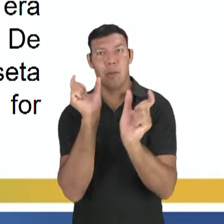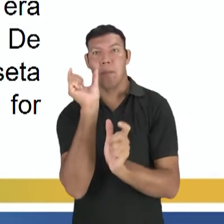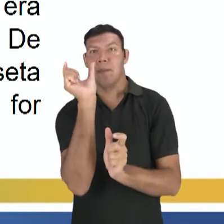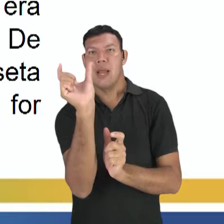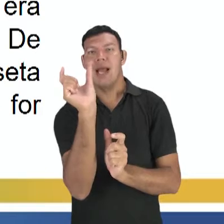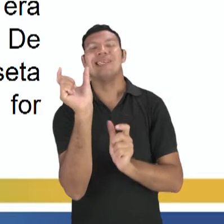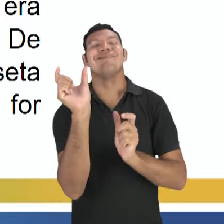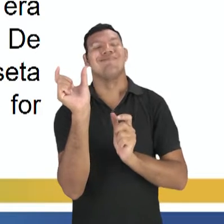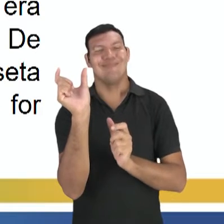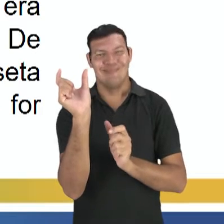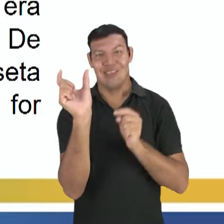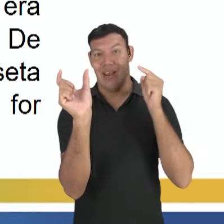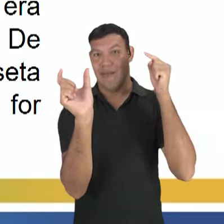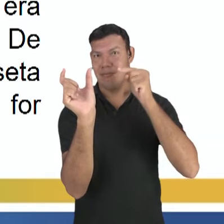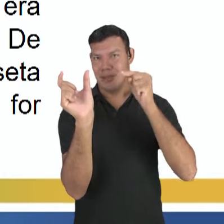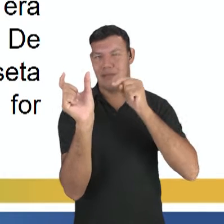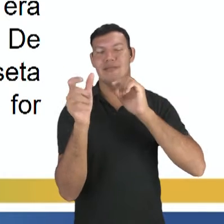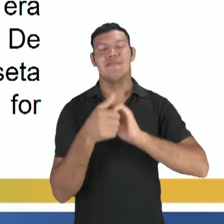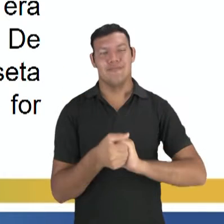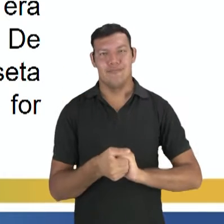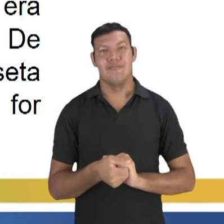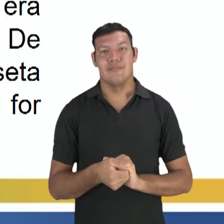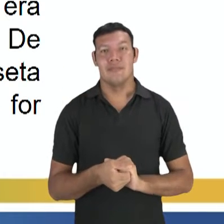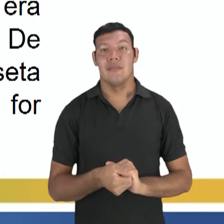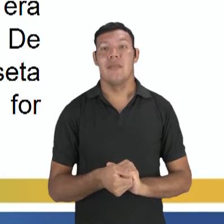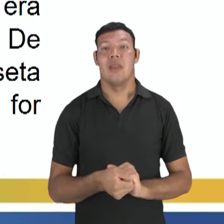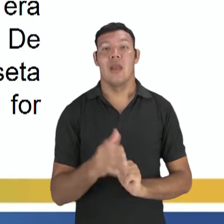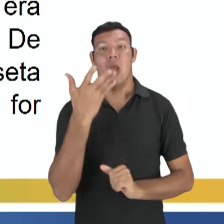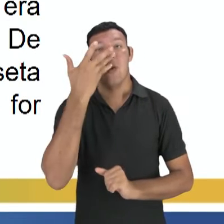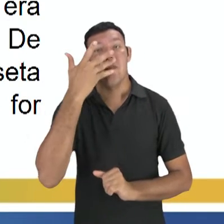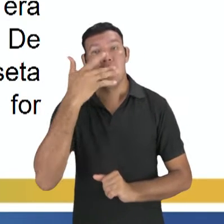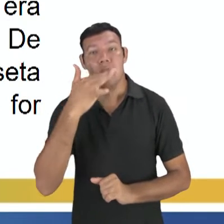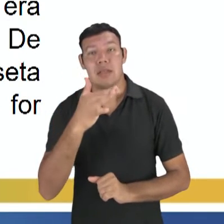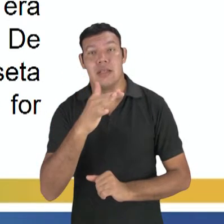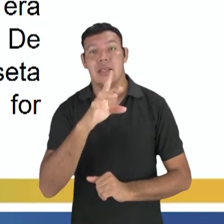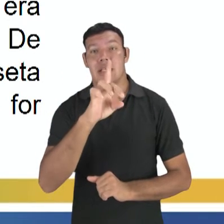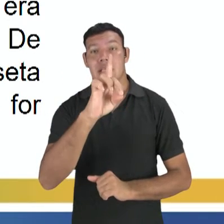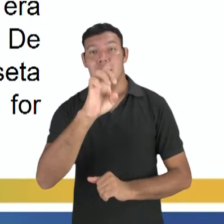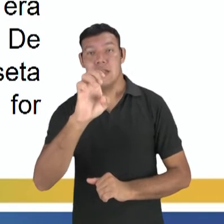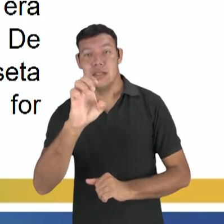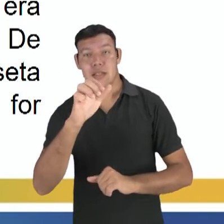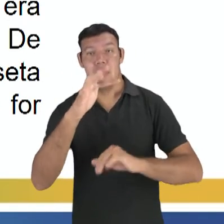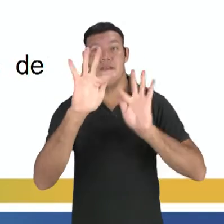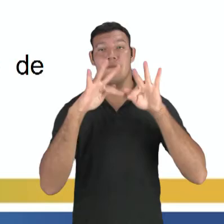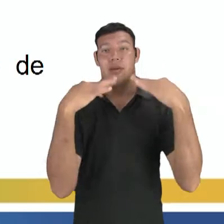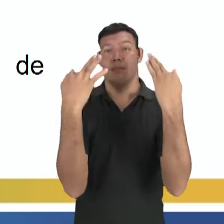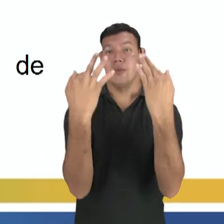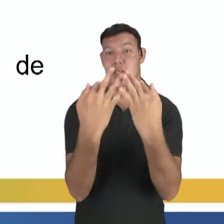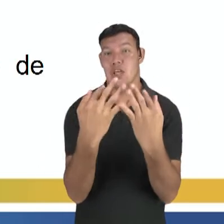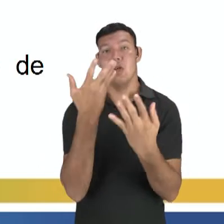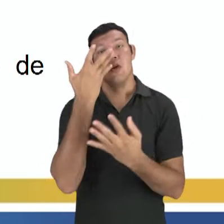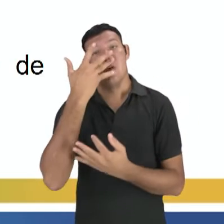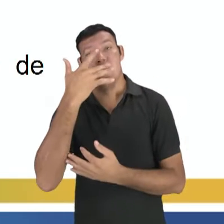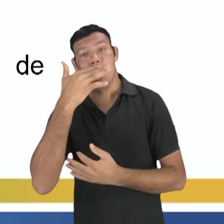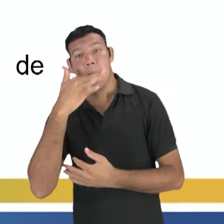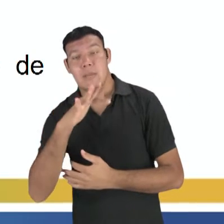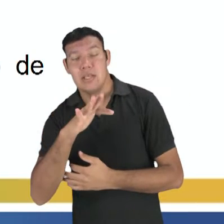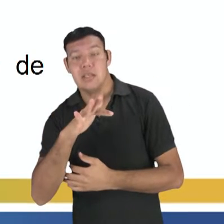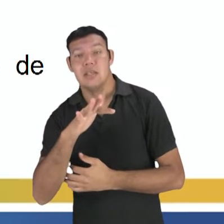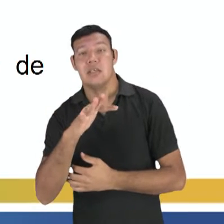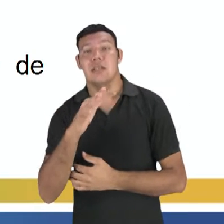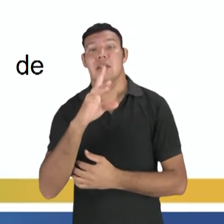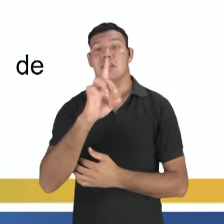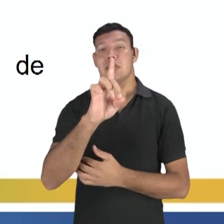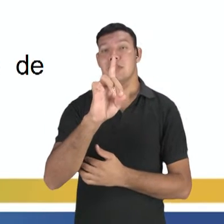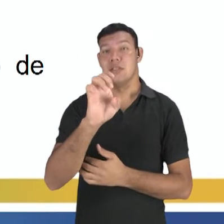quer chamar a sua atenção para esse fato. O menino de família, o menino de rua. E aí ela continua.